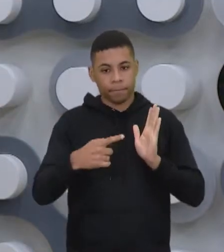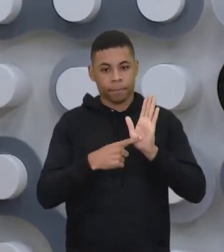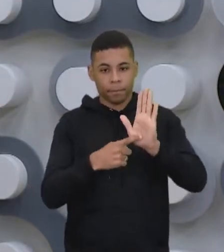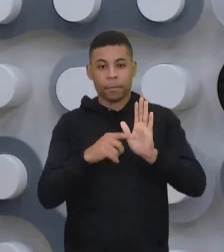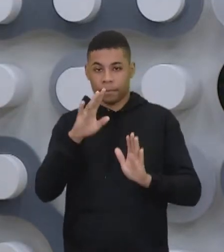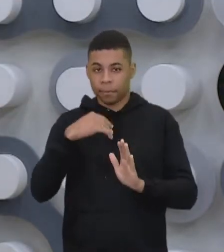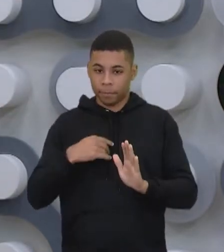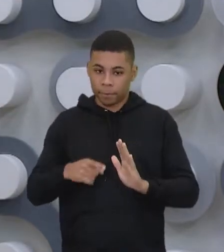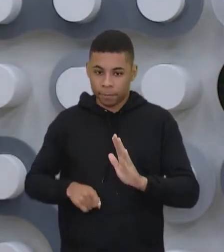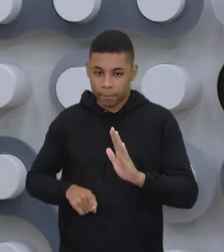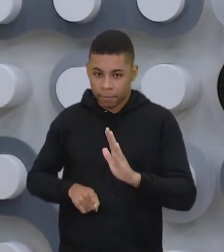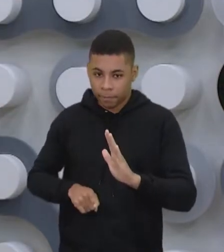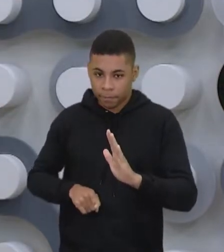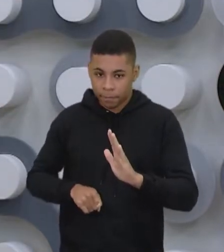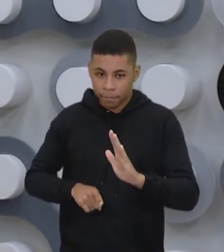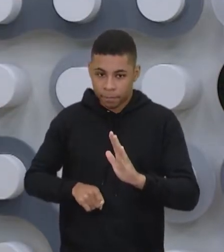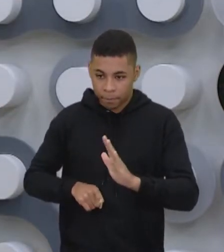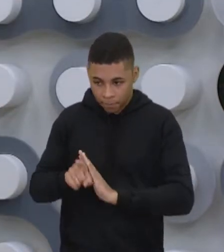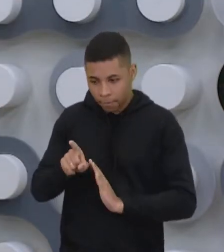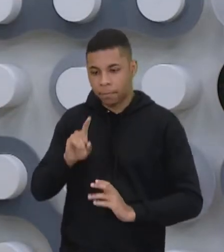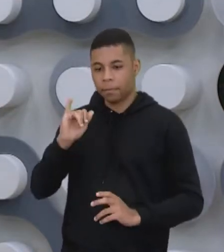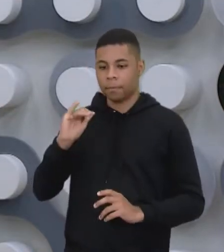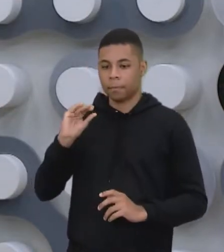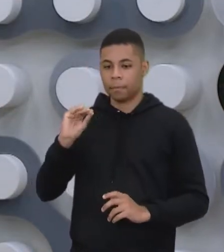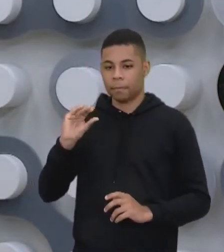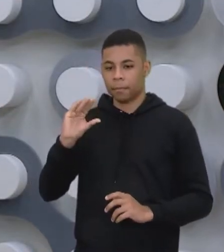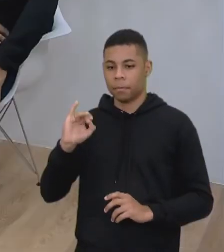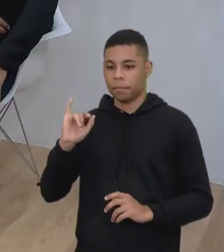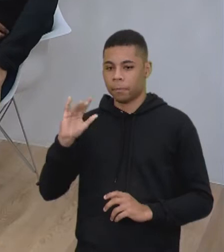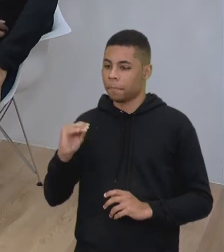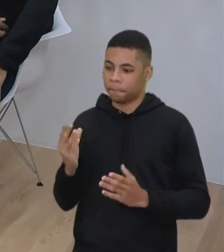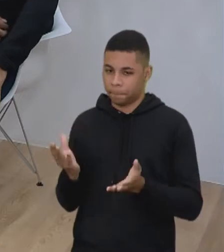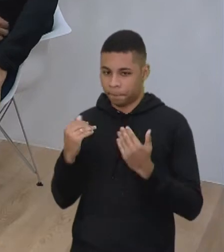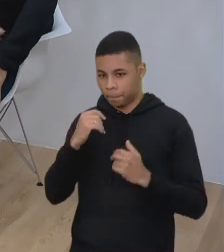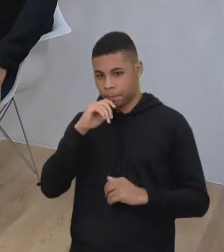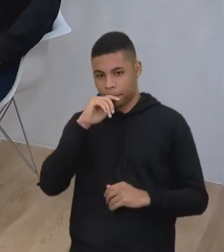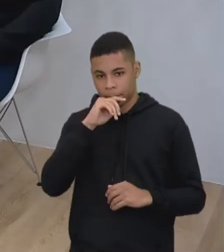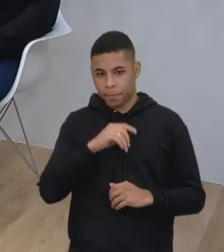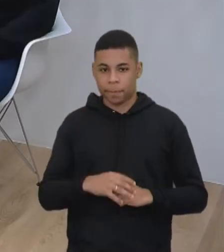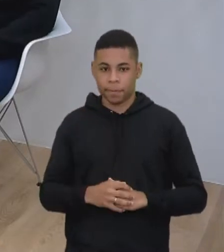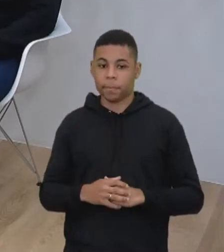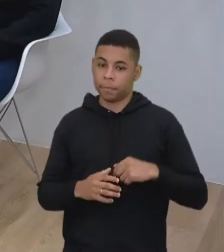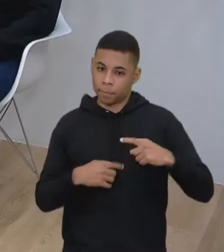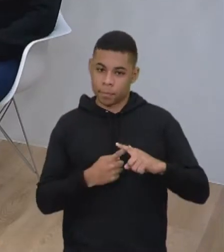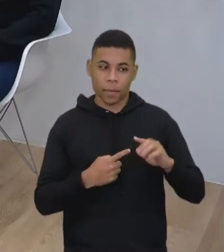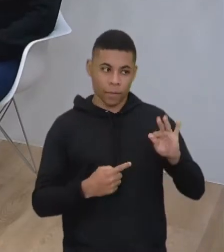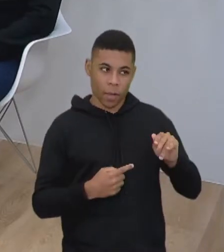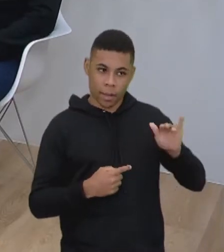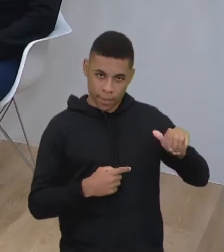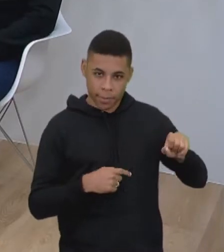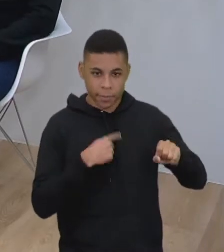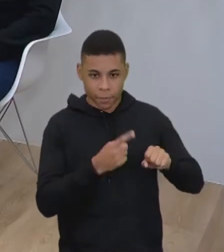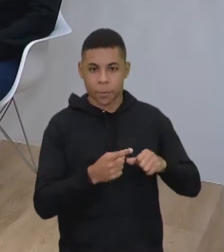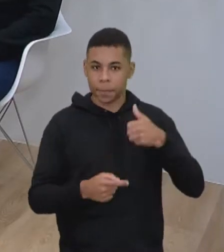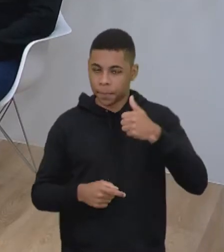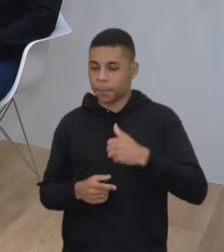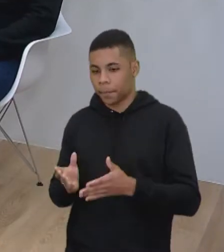vou perguntar para o professor Jocélio primeiramente. Professor Jocélio, e eu estendo essa pergunta para o professor Farias na sequência. Sim,